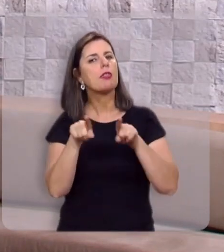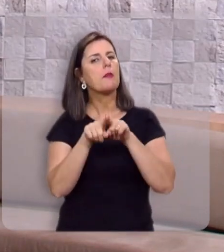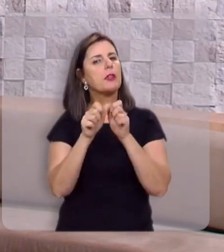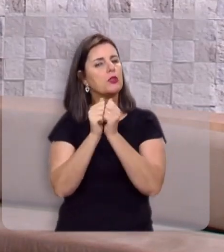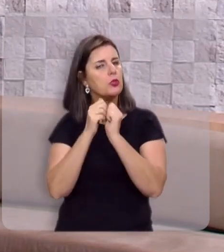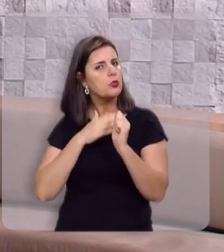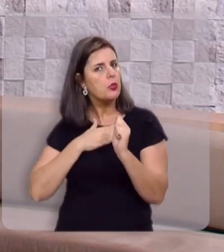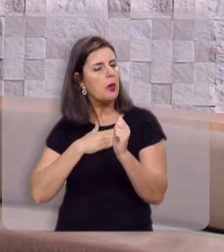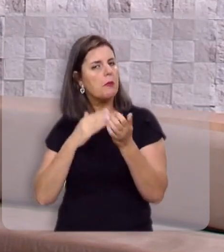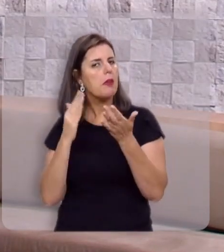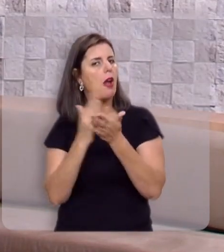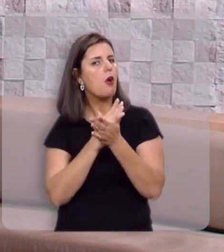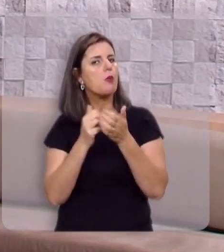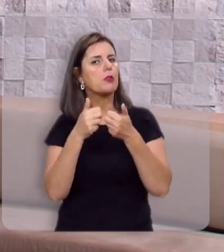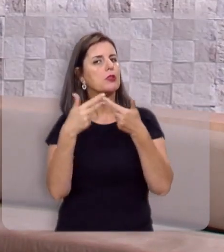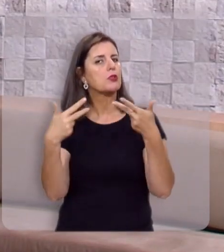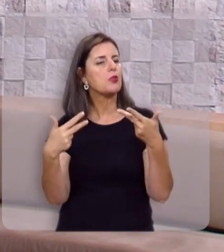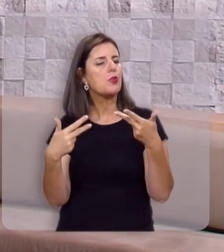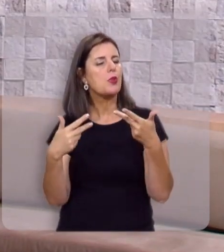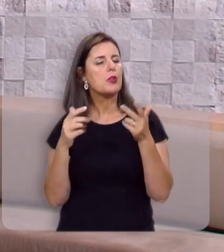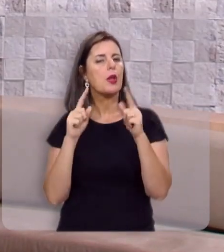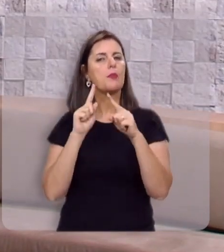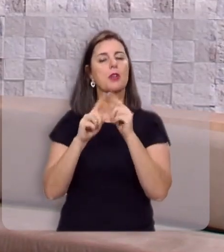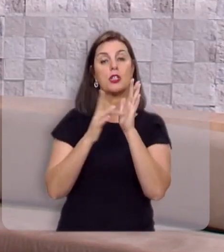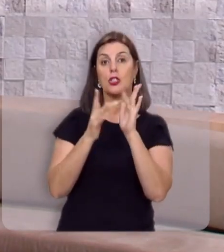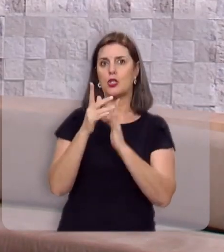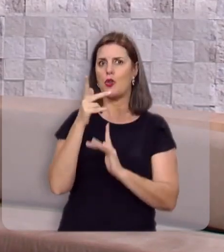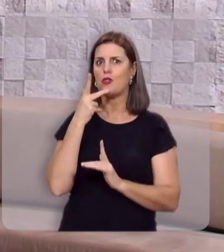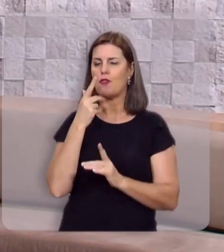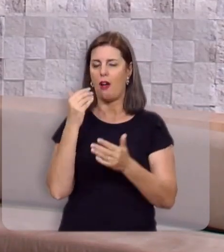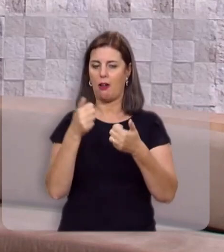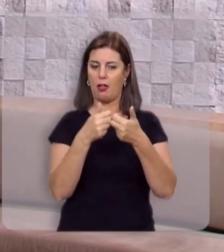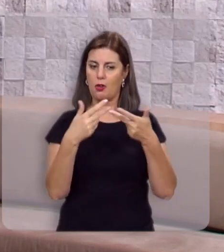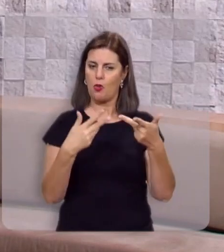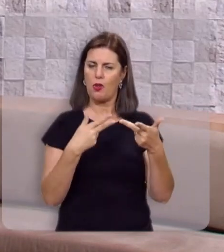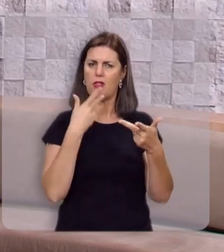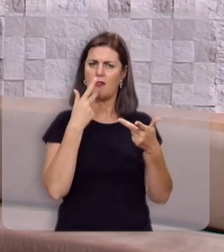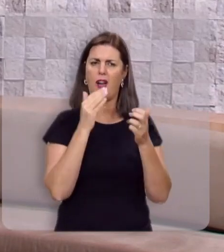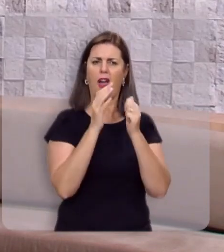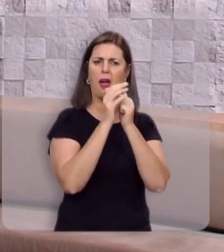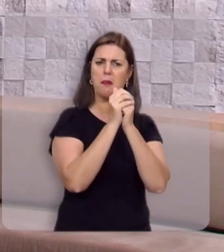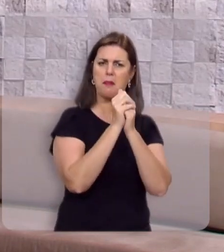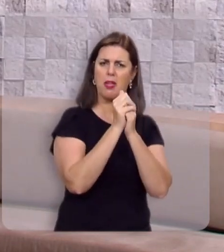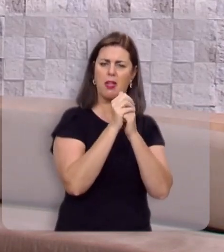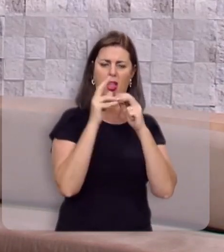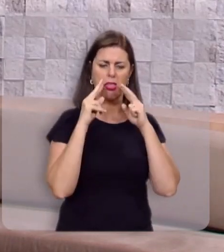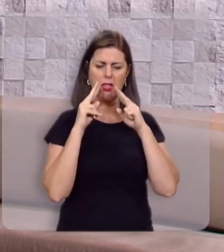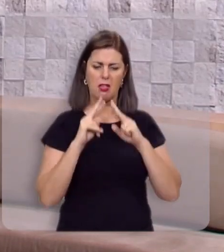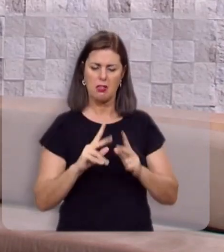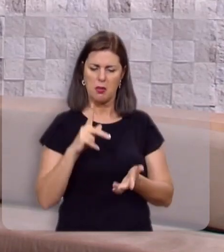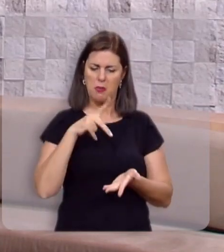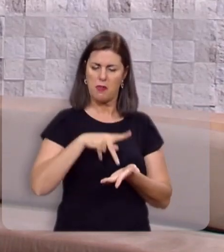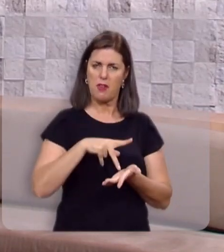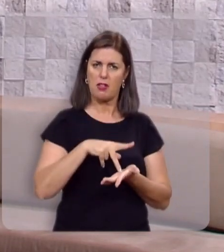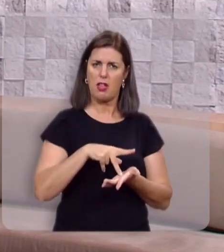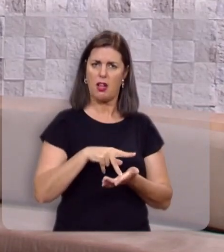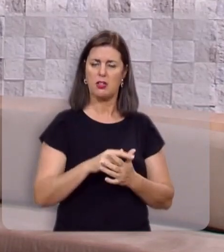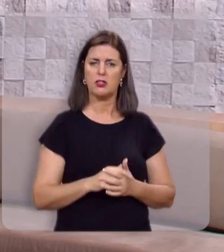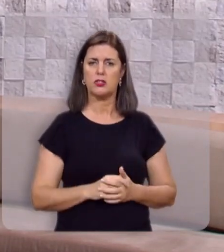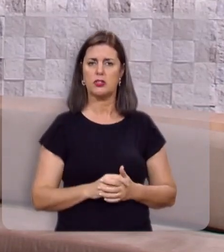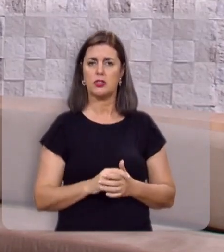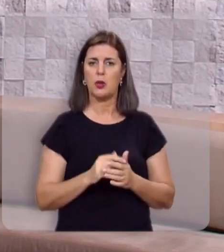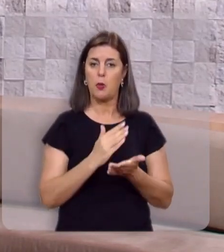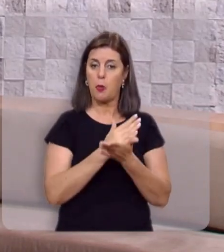você algumas coisas, porque Jesus diz assim: estas coisas diz o Amém, a testemunha fiel e